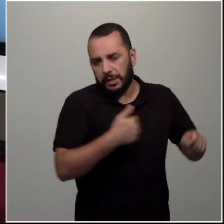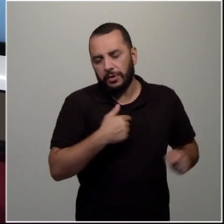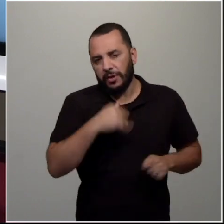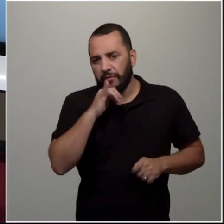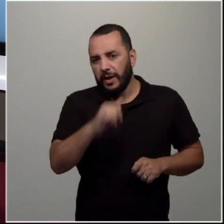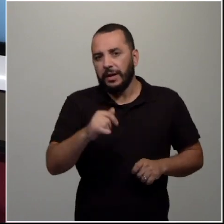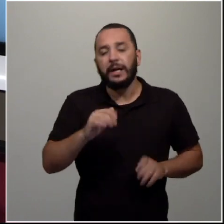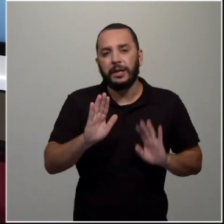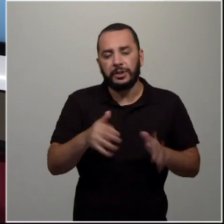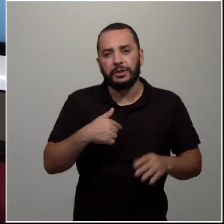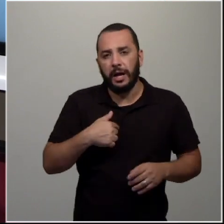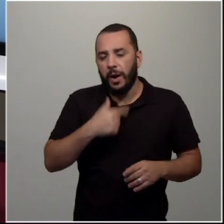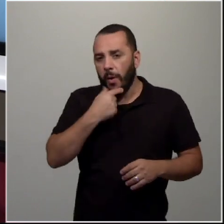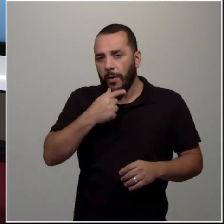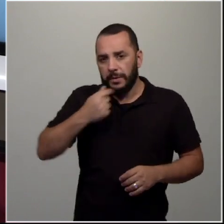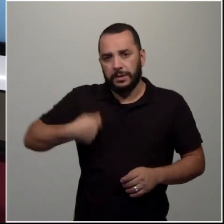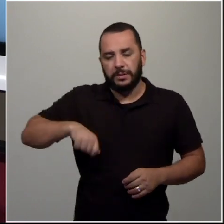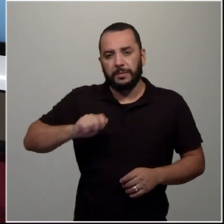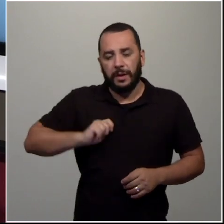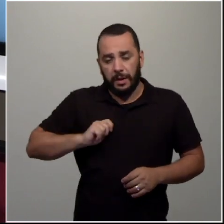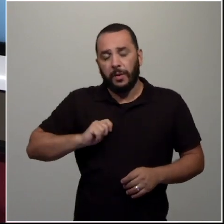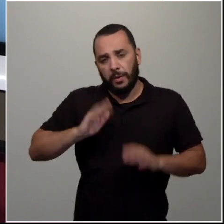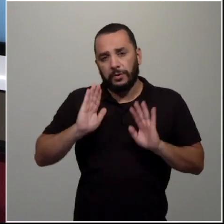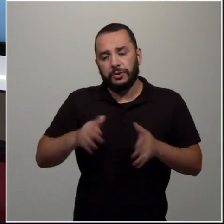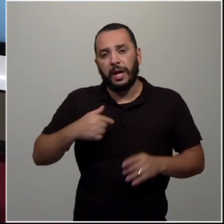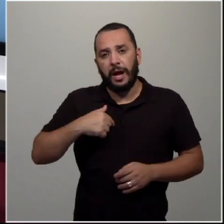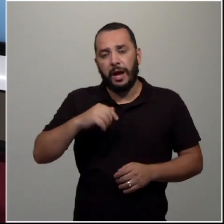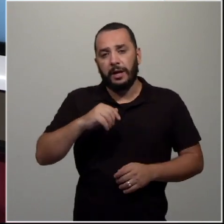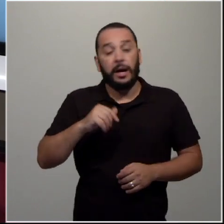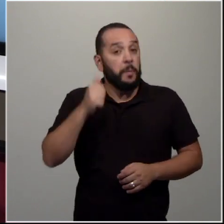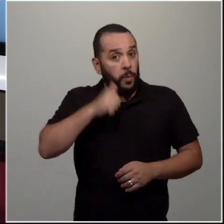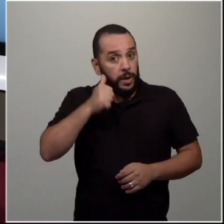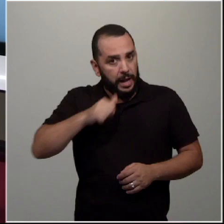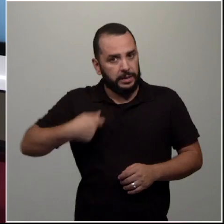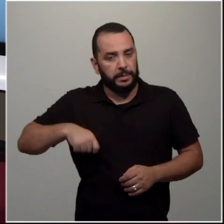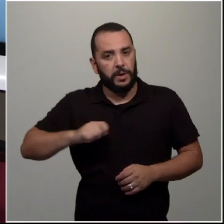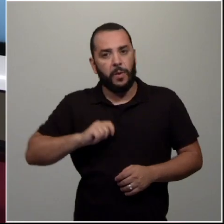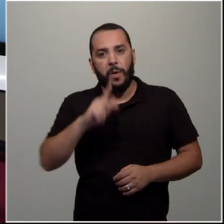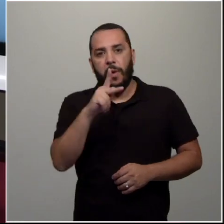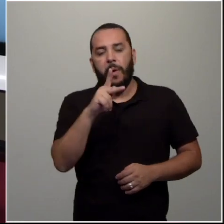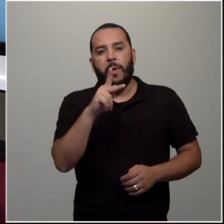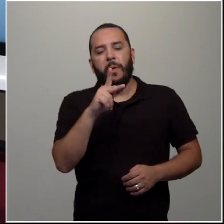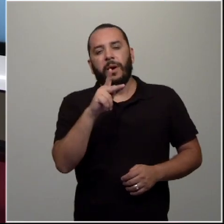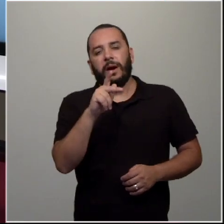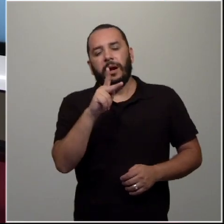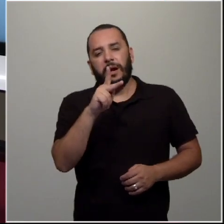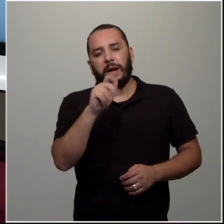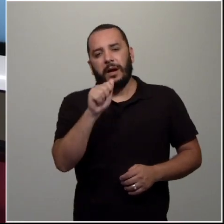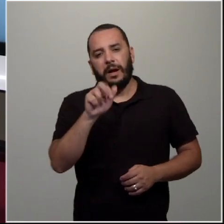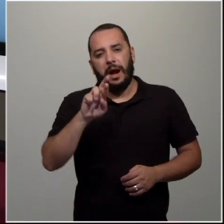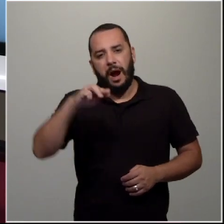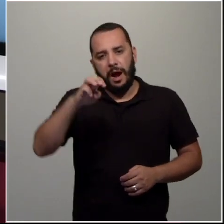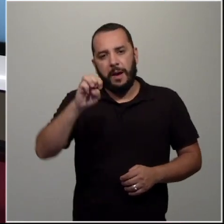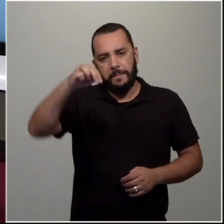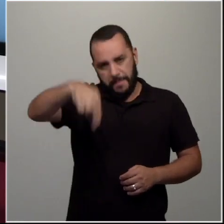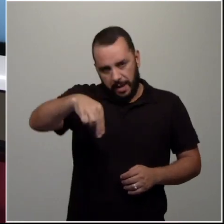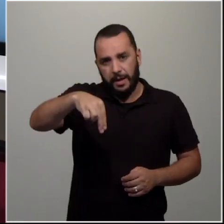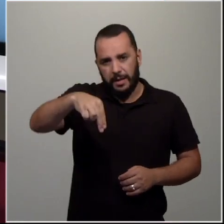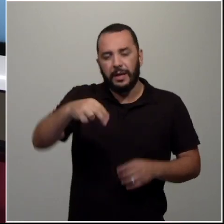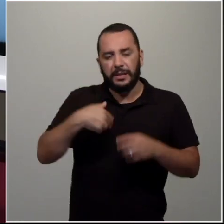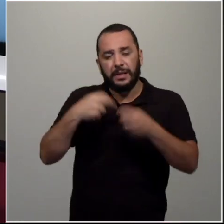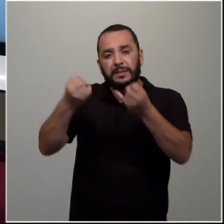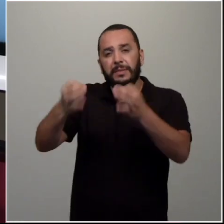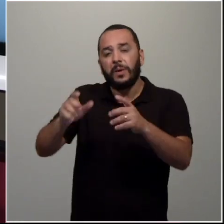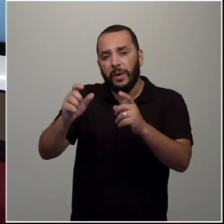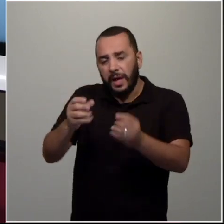autora uma educadora espanhola chama carmem gomes granel e ela fala dos aspectos formais e os aspectos referenciais da matemática né e